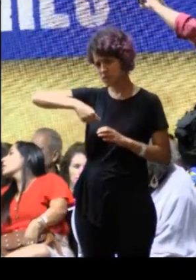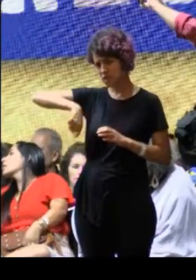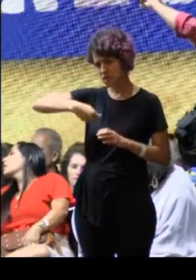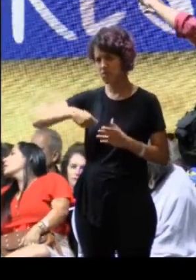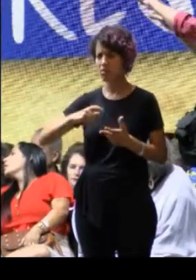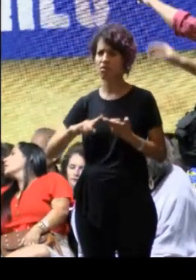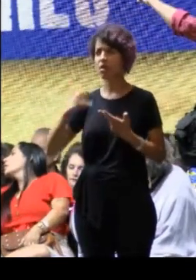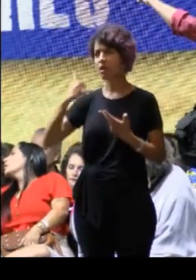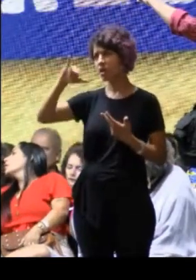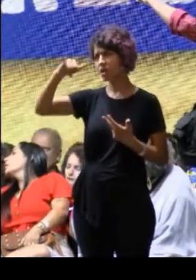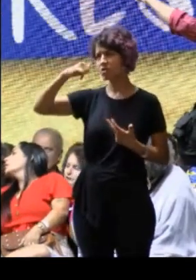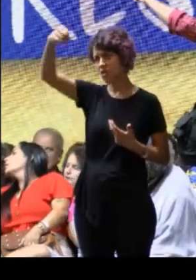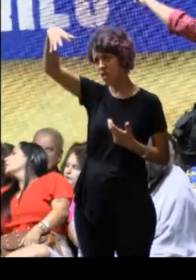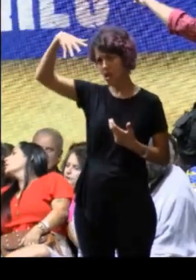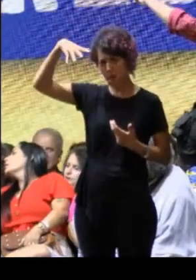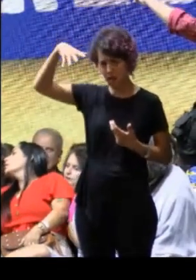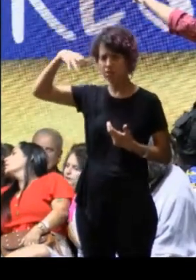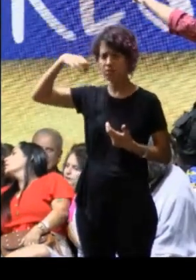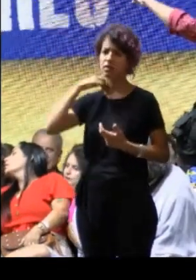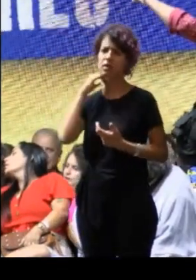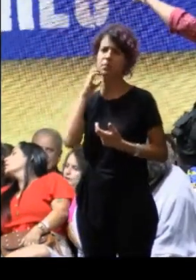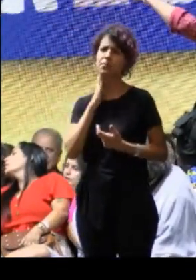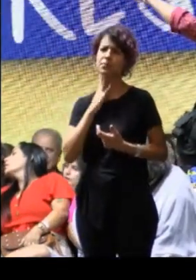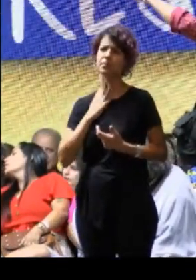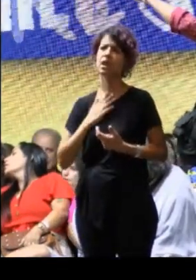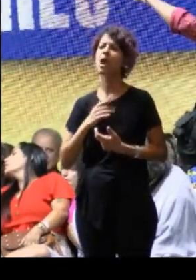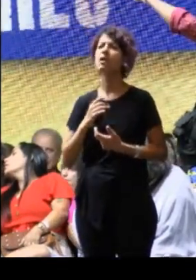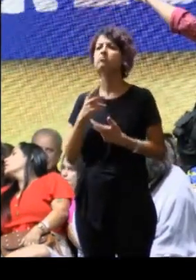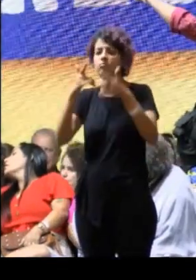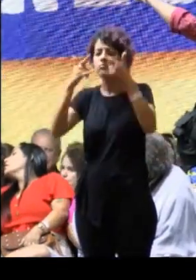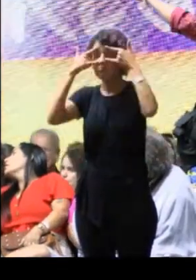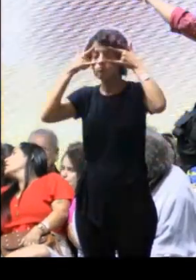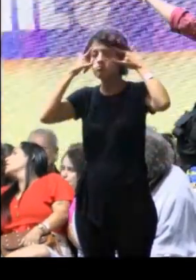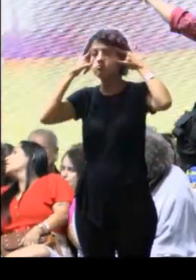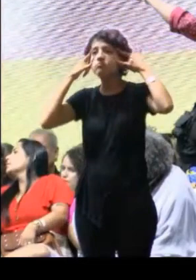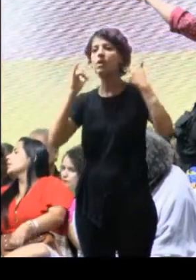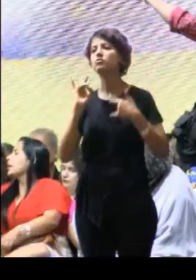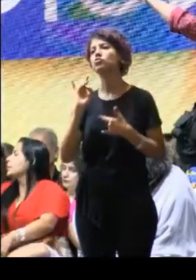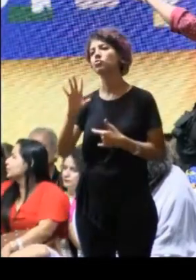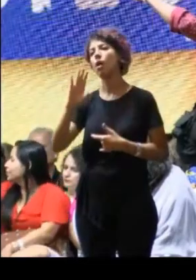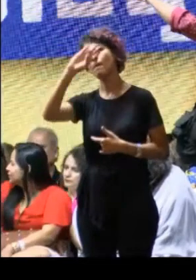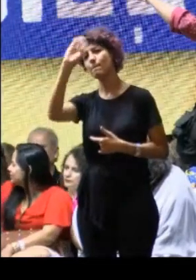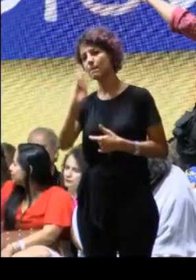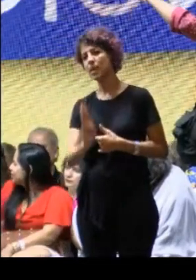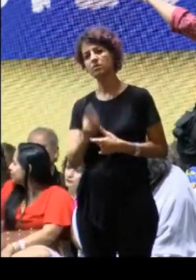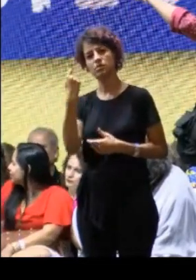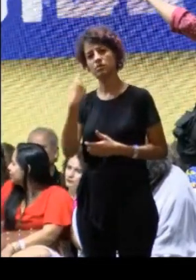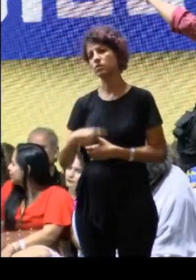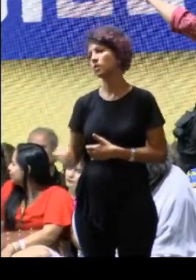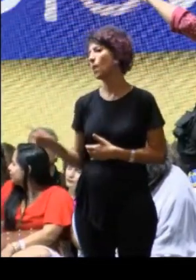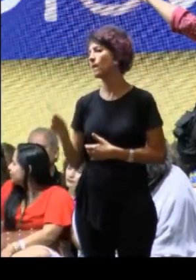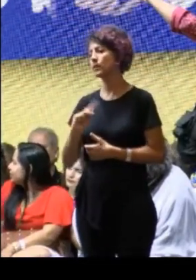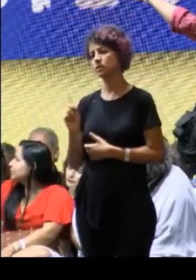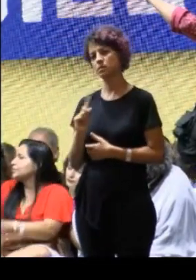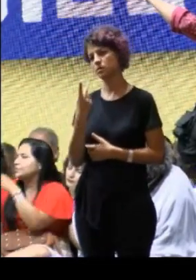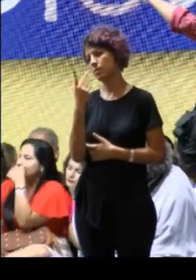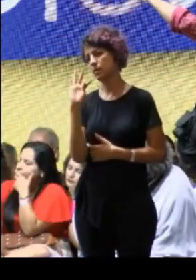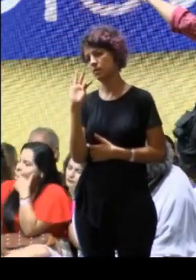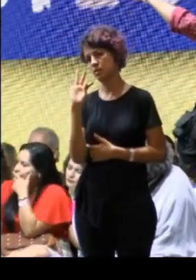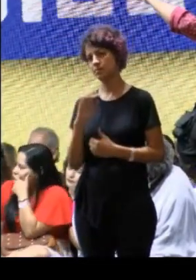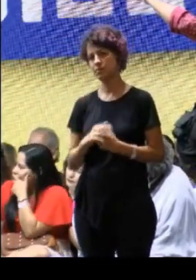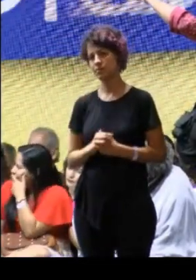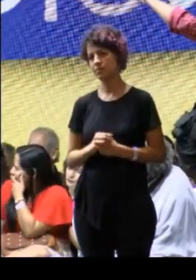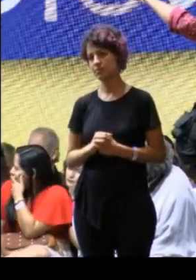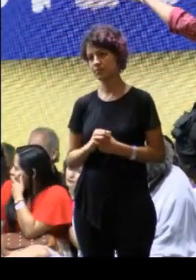energia elétrica, visando somente o lucro, o Brasil certamente não precisaria do PT. Se fosse